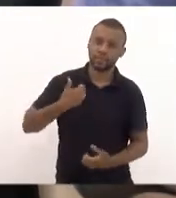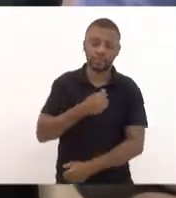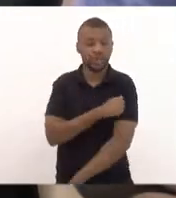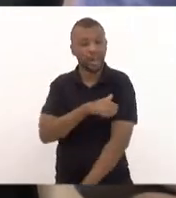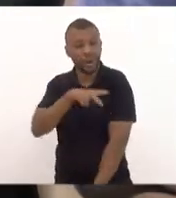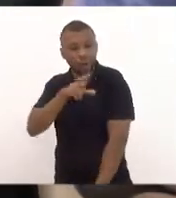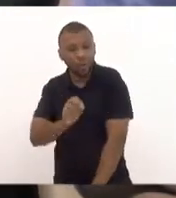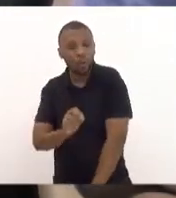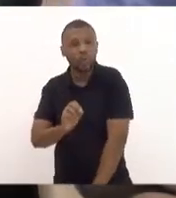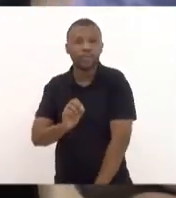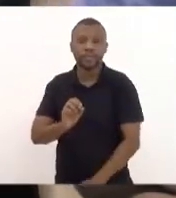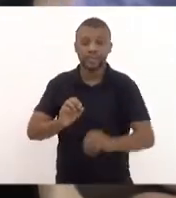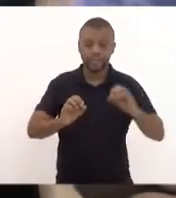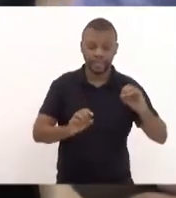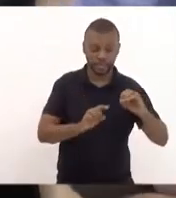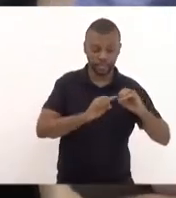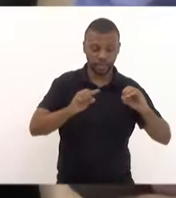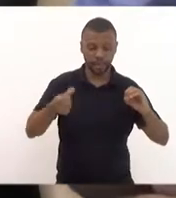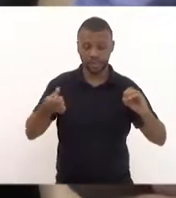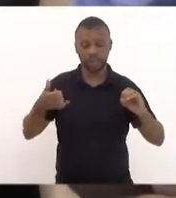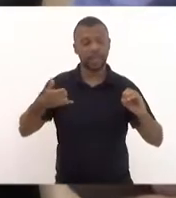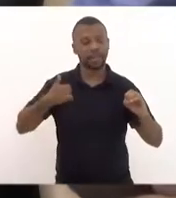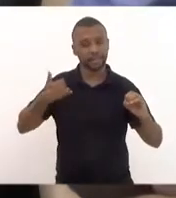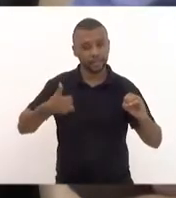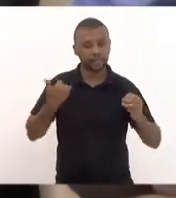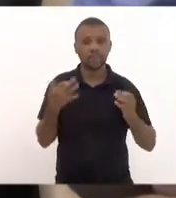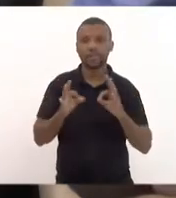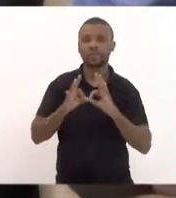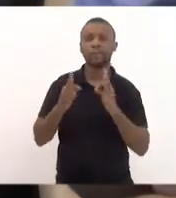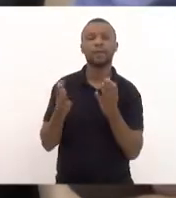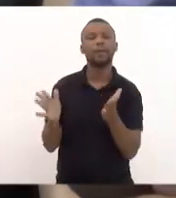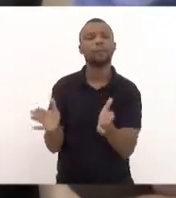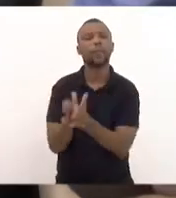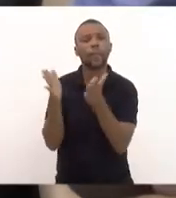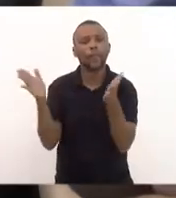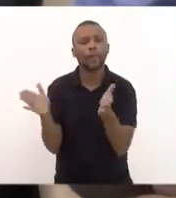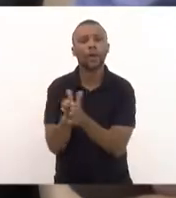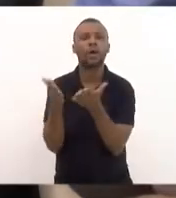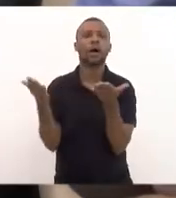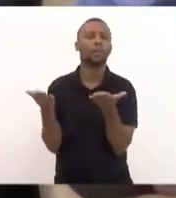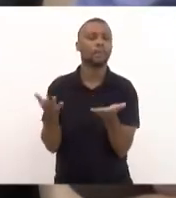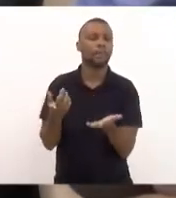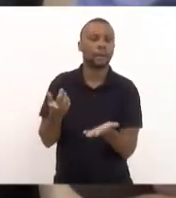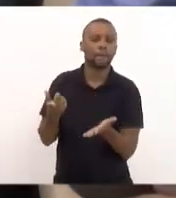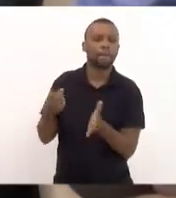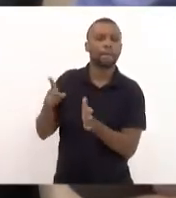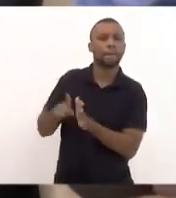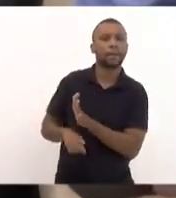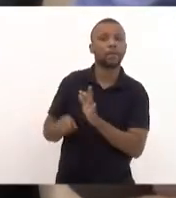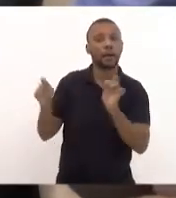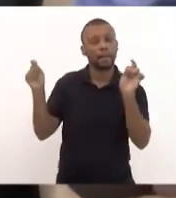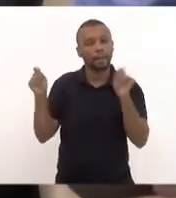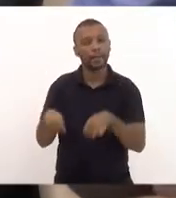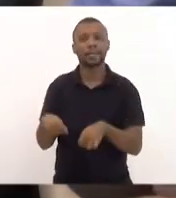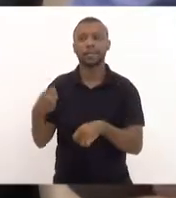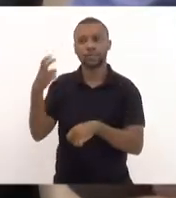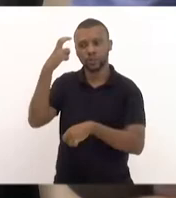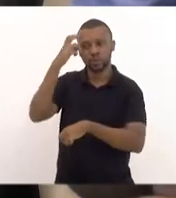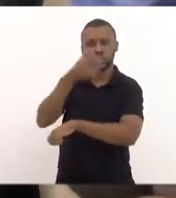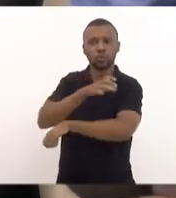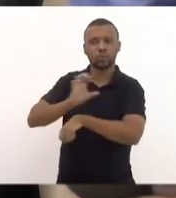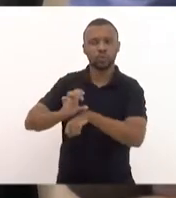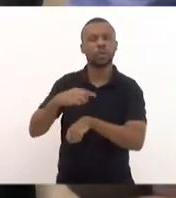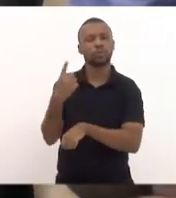famílias mais desestruturadas, com menos capacidade de cultura, né? Enfim, então, isso aí é decisivo, a gente